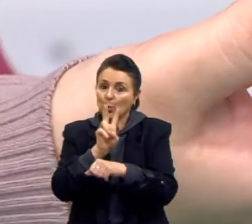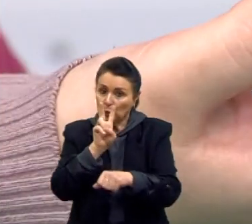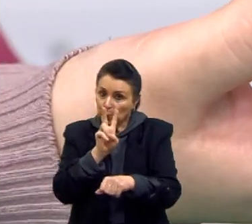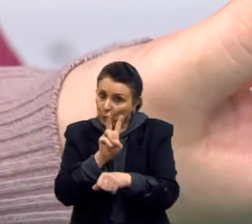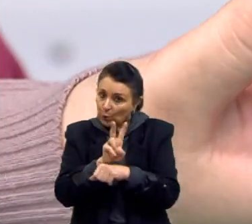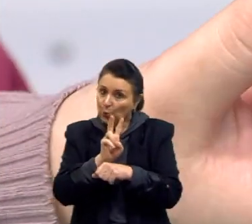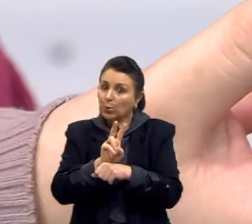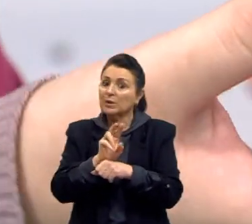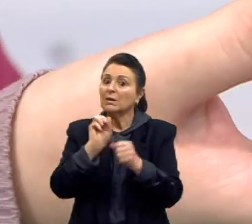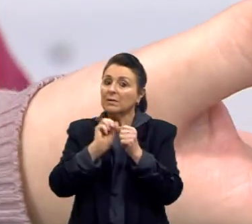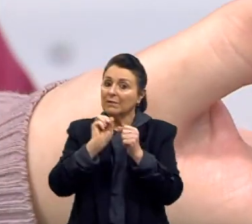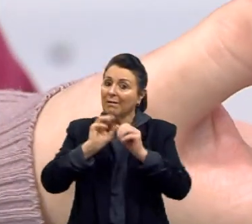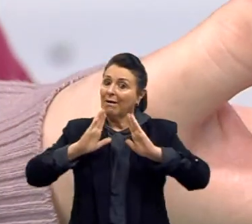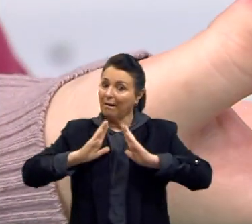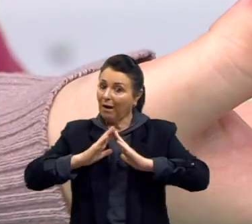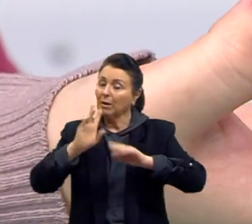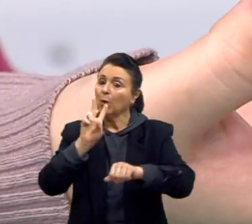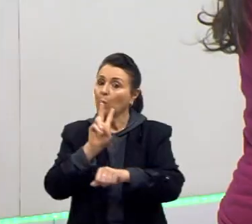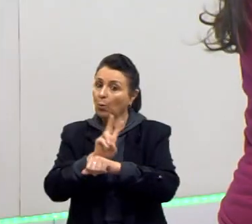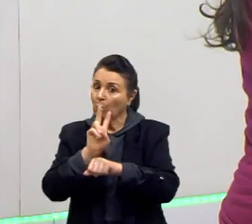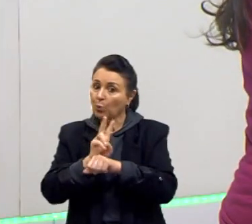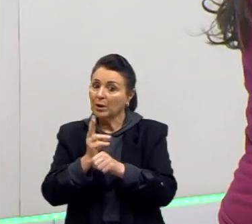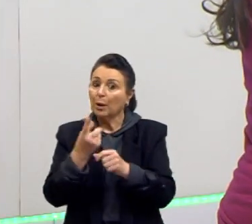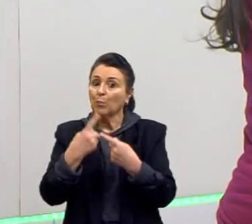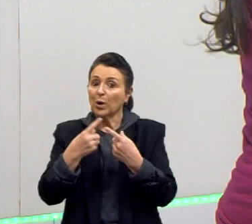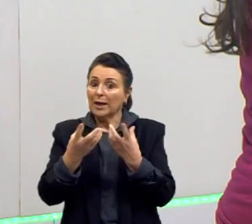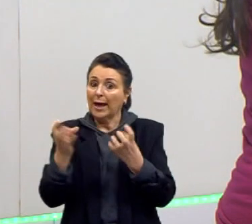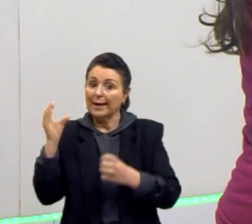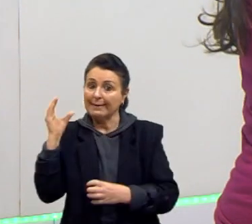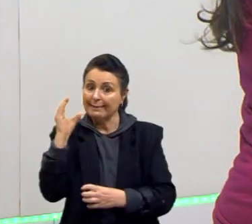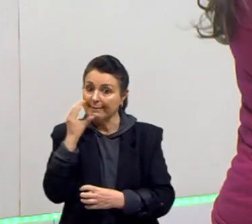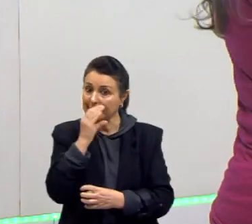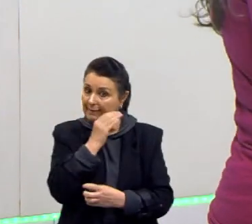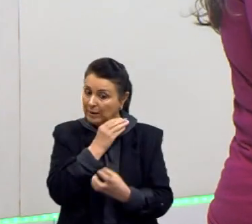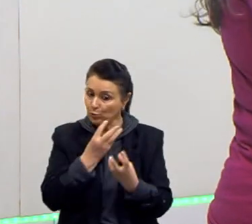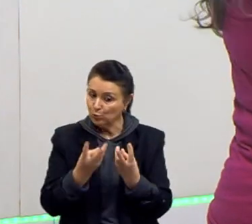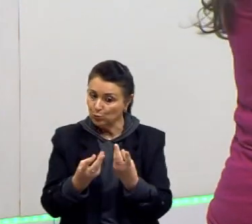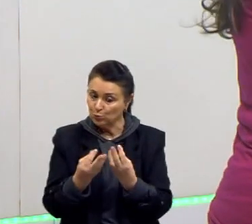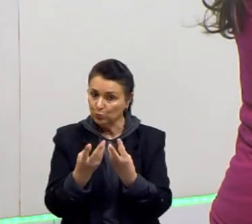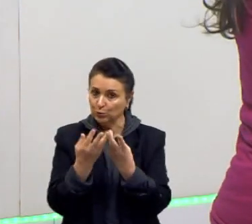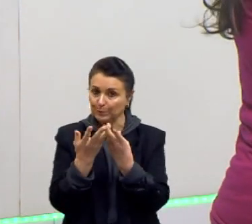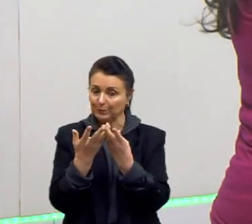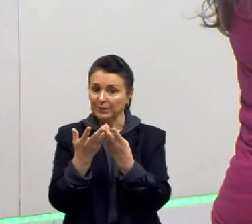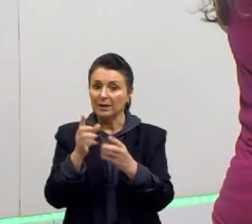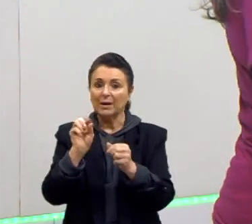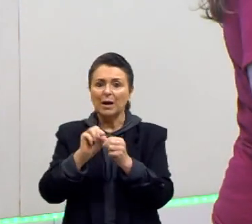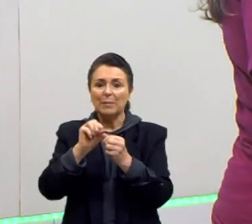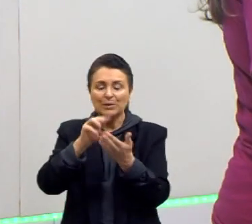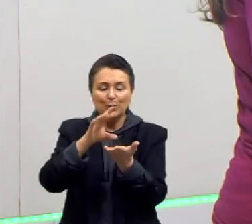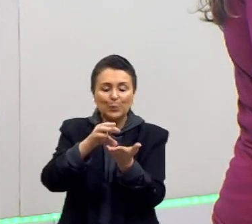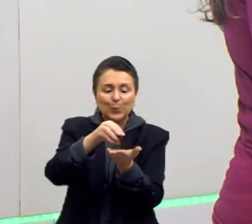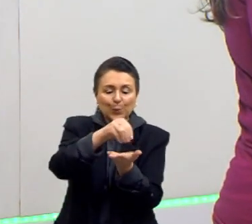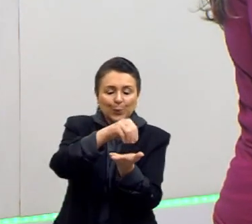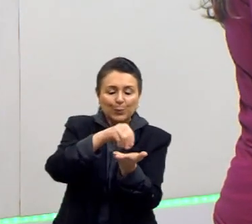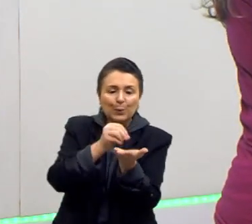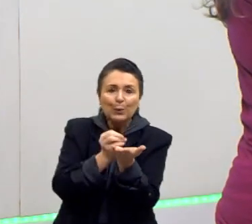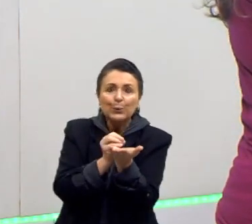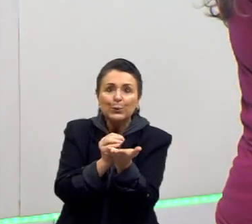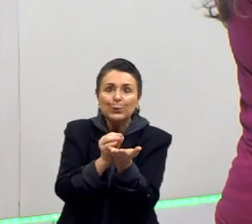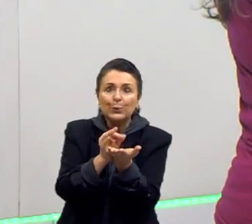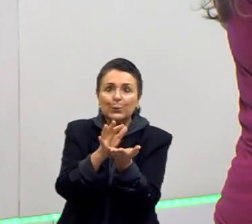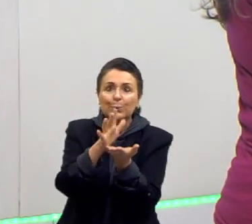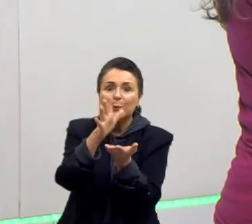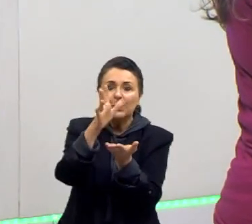né pessoal Se vocês forem fazer em casa né Tome muito cuidado mesmo certo então aqui é como se ele fosse um pózinho então eu vou aproximar